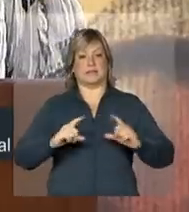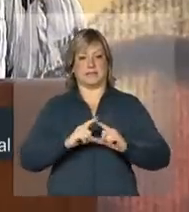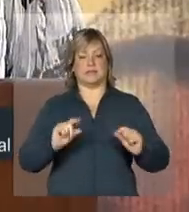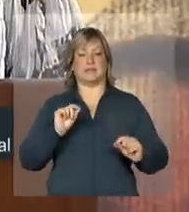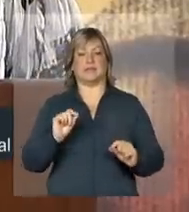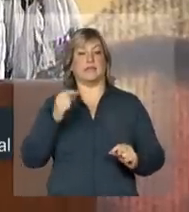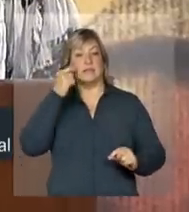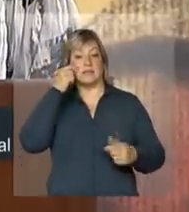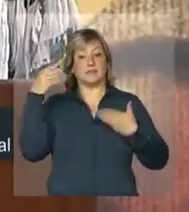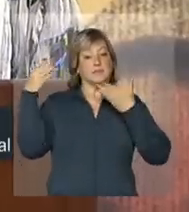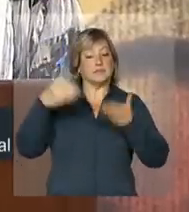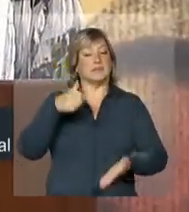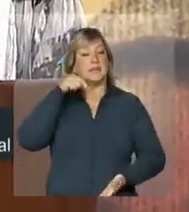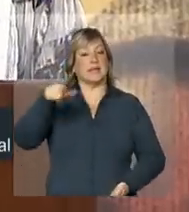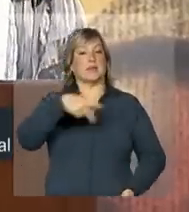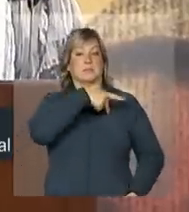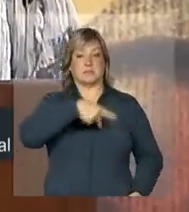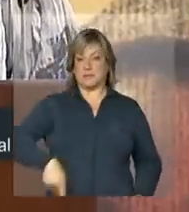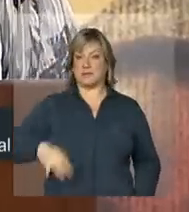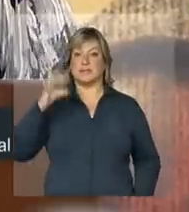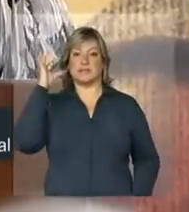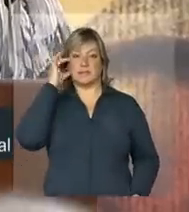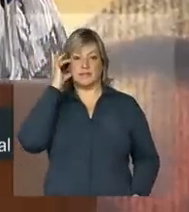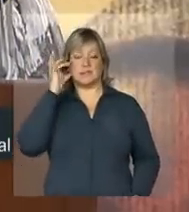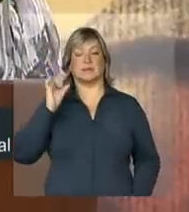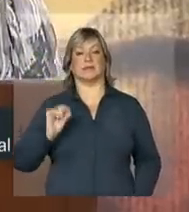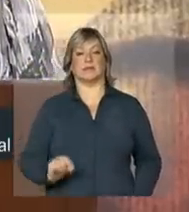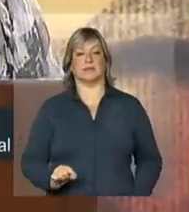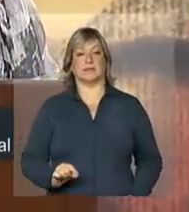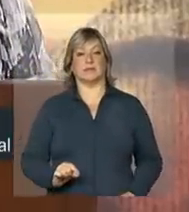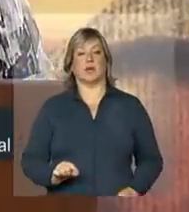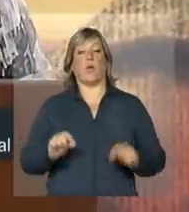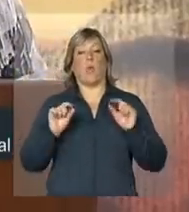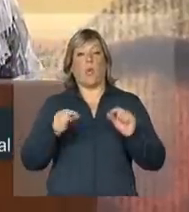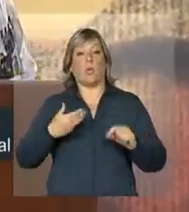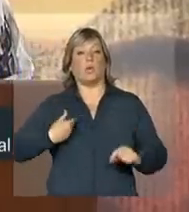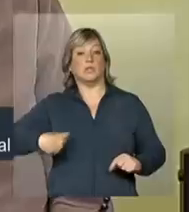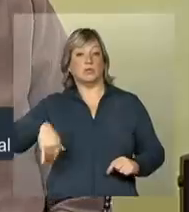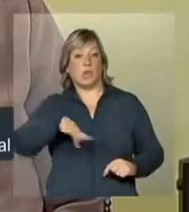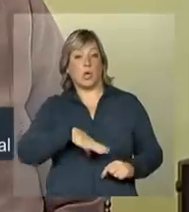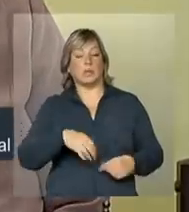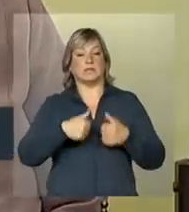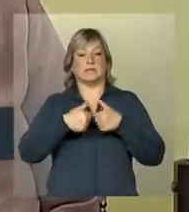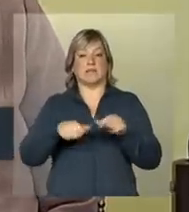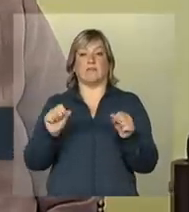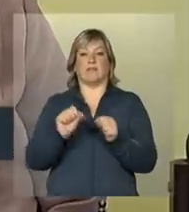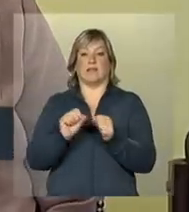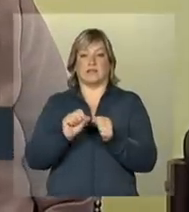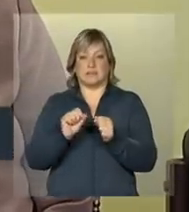presença da presidenta Dilma RF o que nós estamos